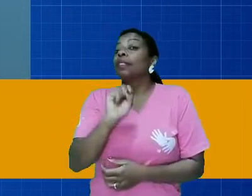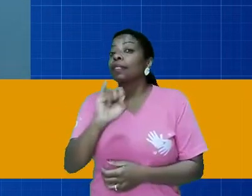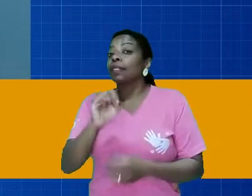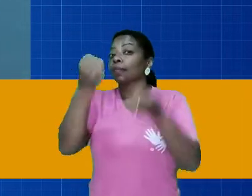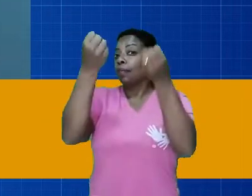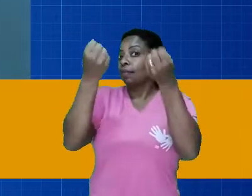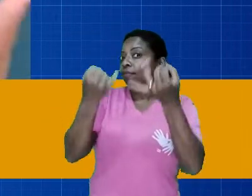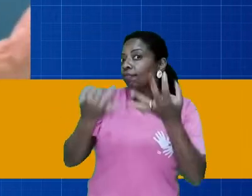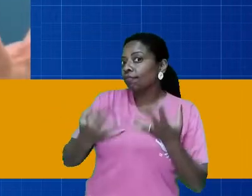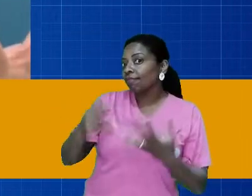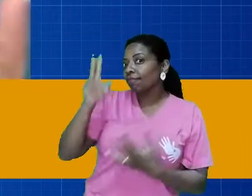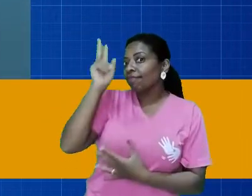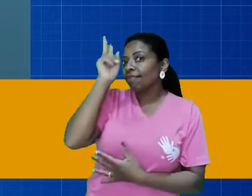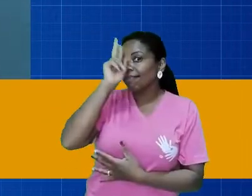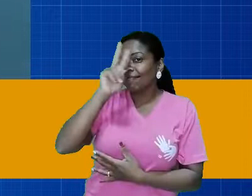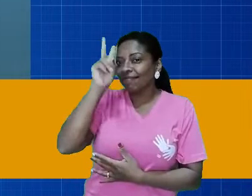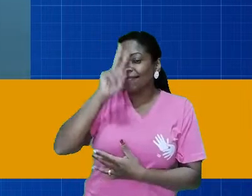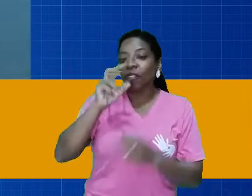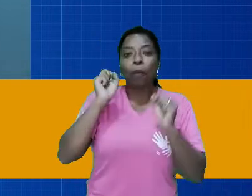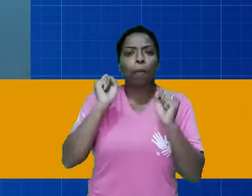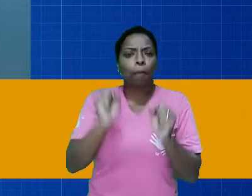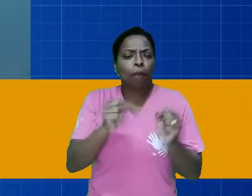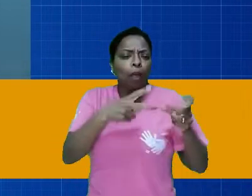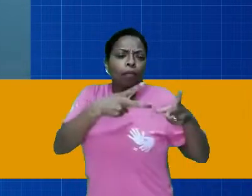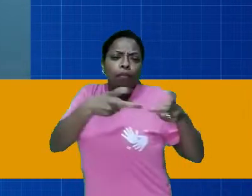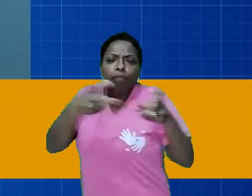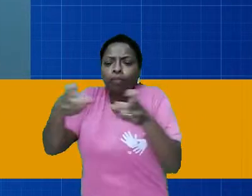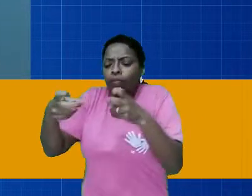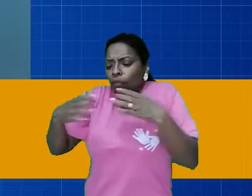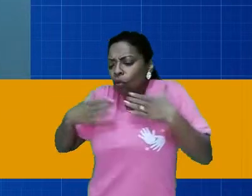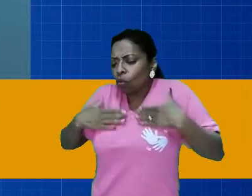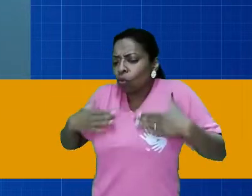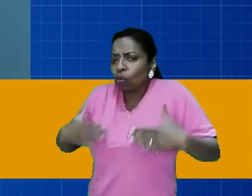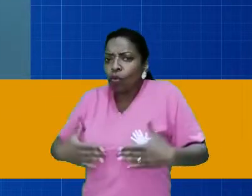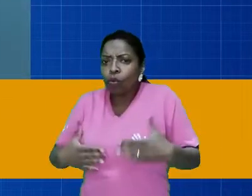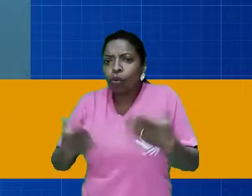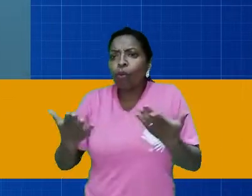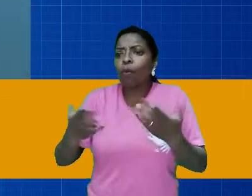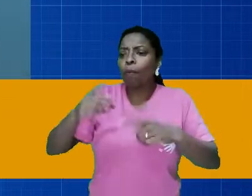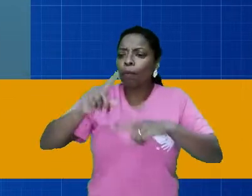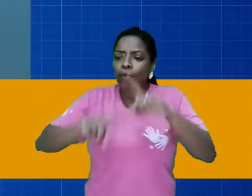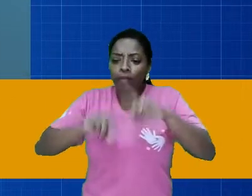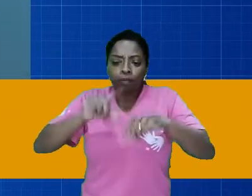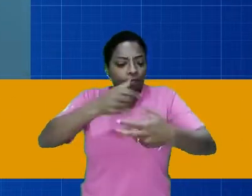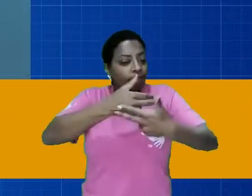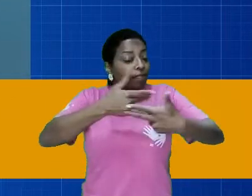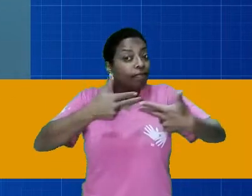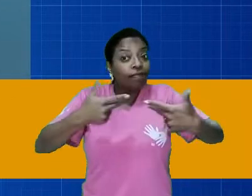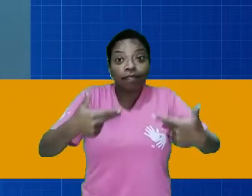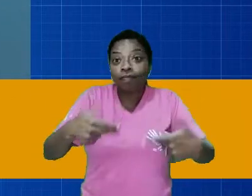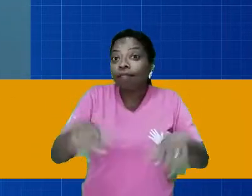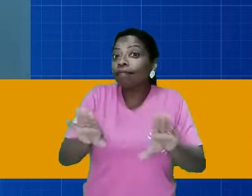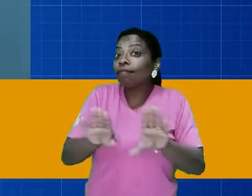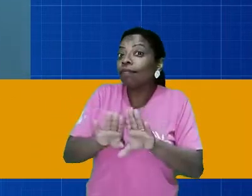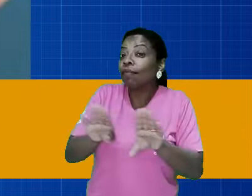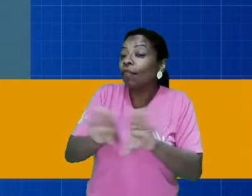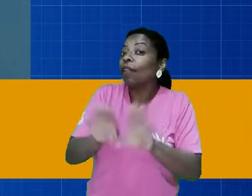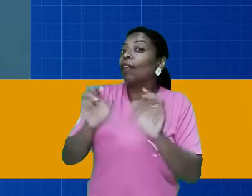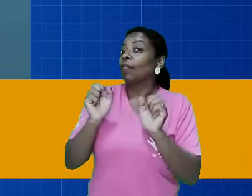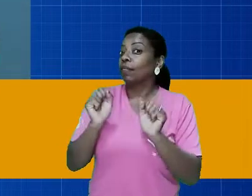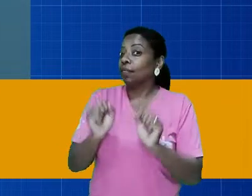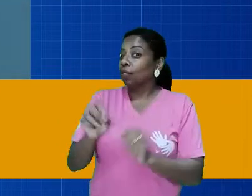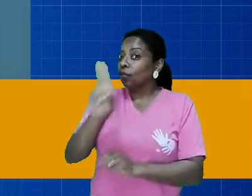história, a gente pode explorar diferentes sons vocais, diferentes instrumentos. Nisso, estaremos